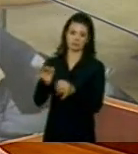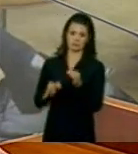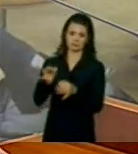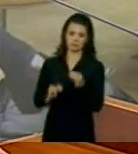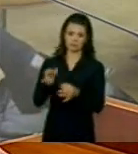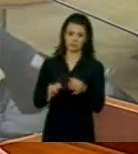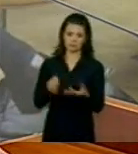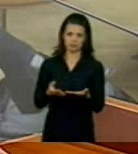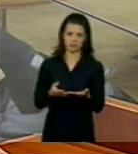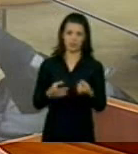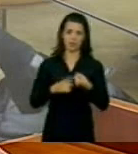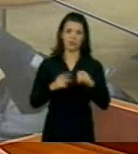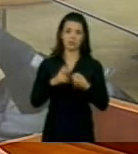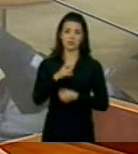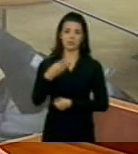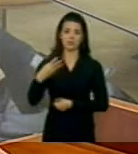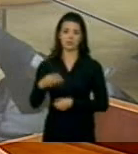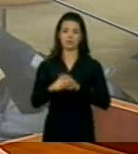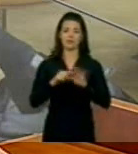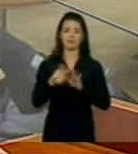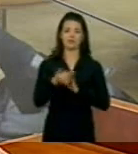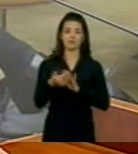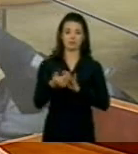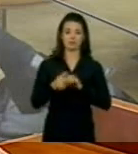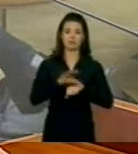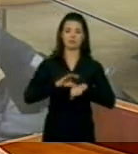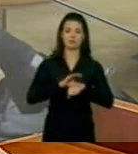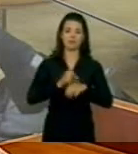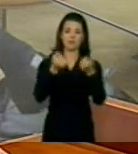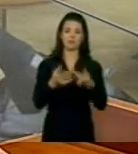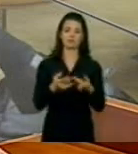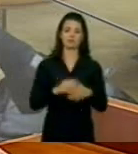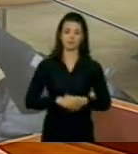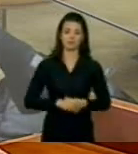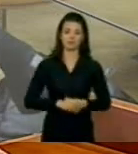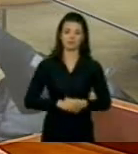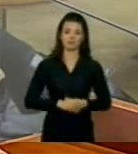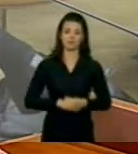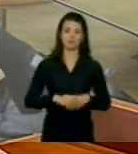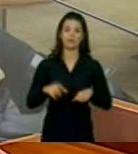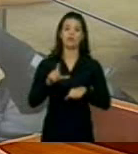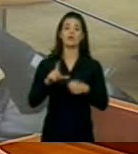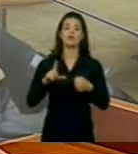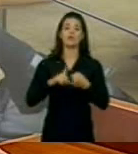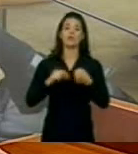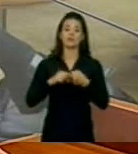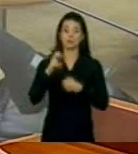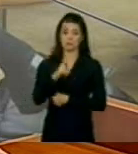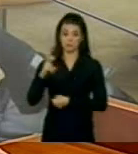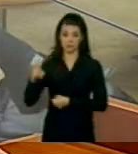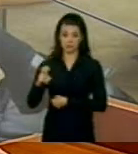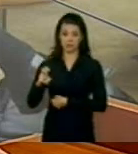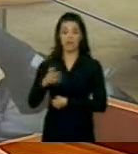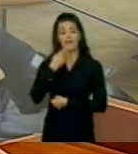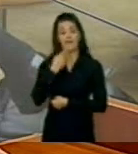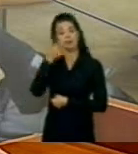É o que se deflui do artigo 53, parágrafo 2º da Constituição da República. O artigo 55 dá o